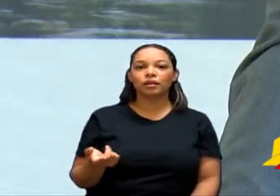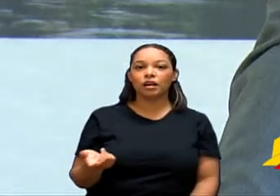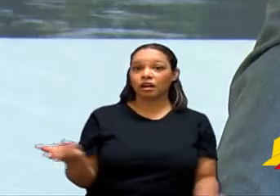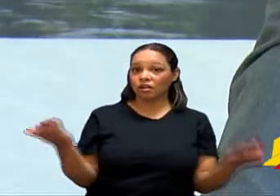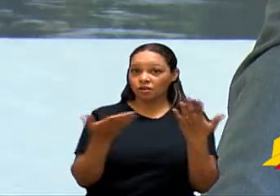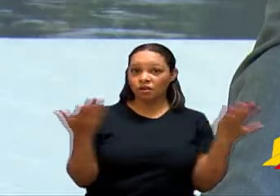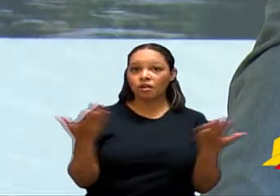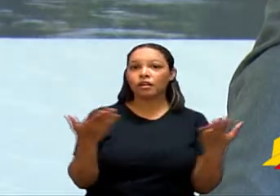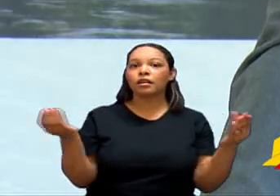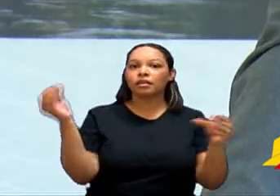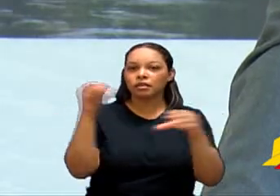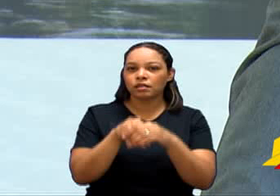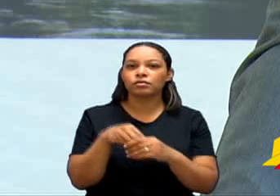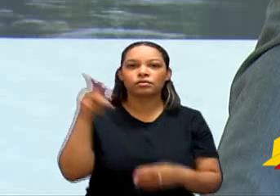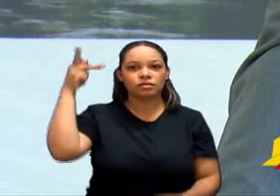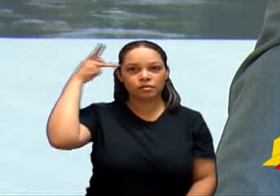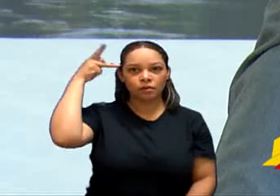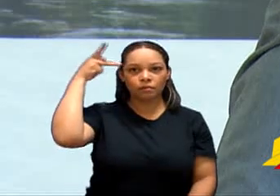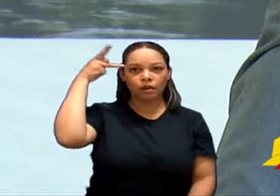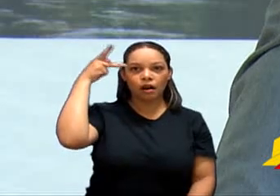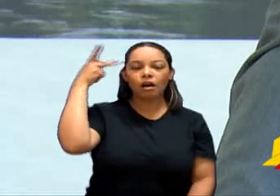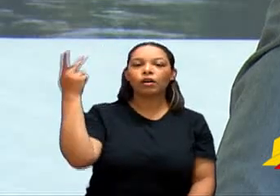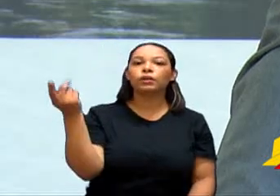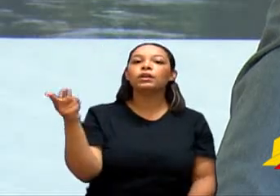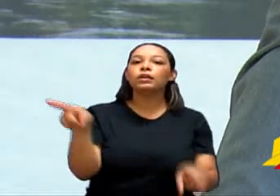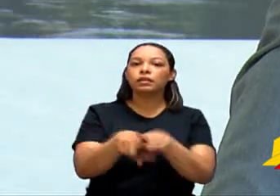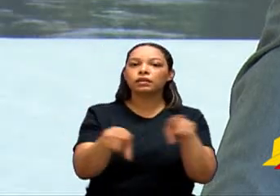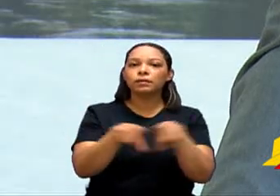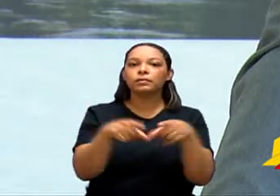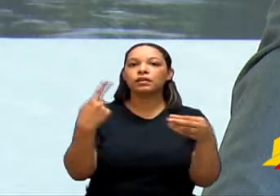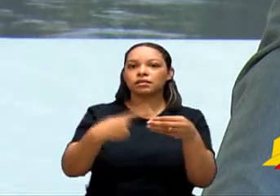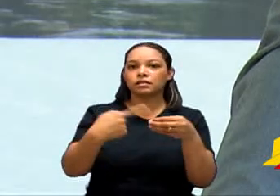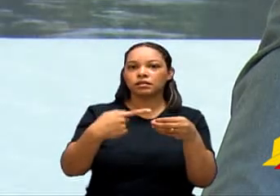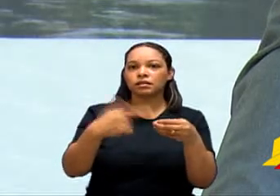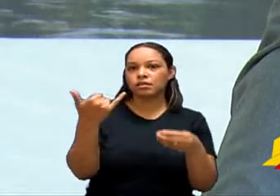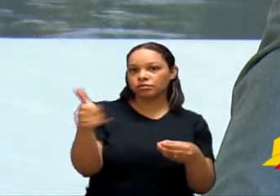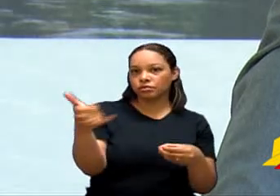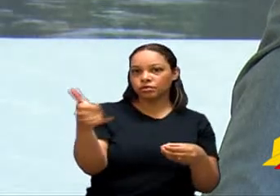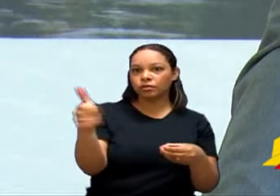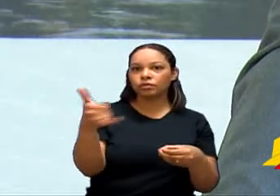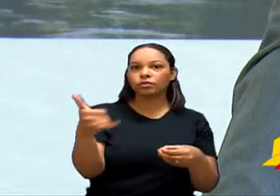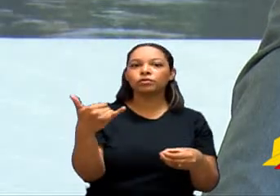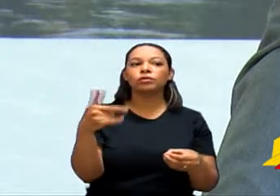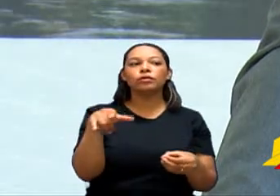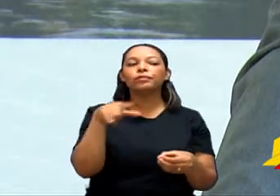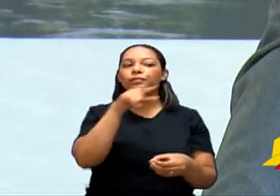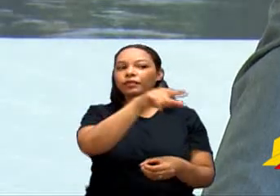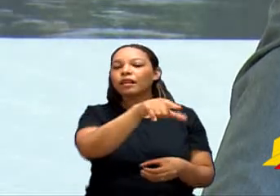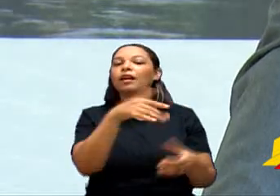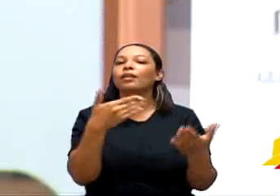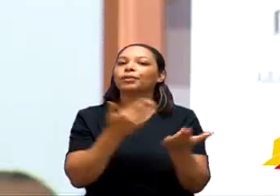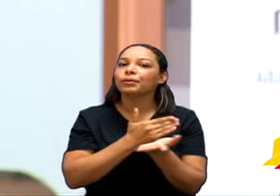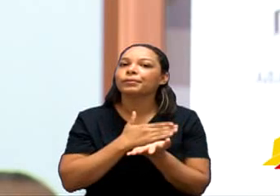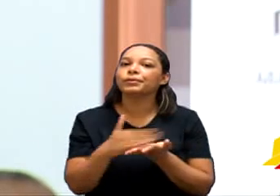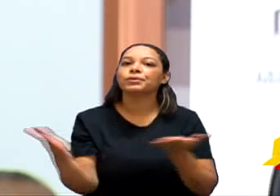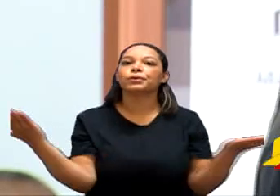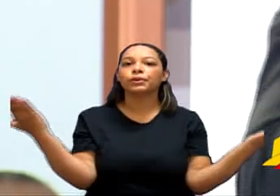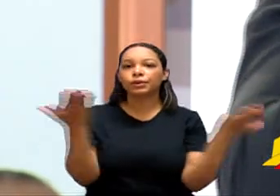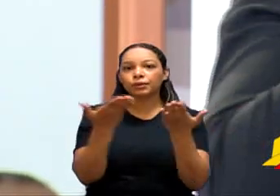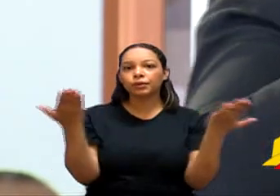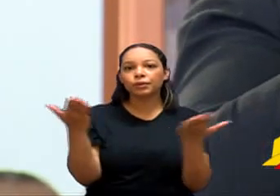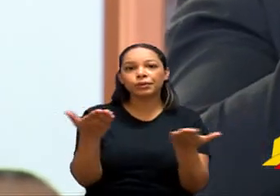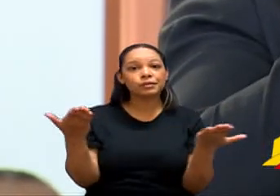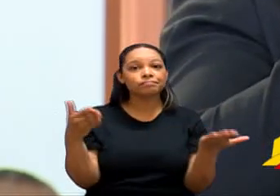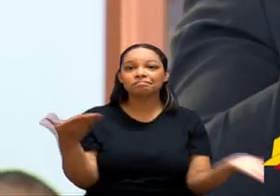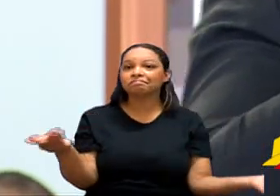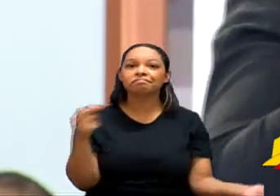e aqui próximo também. Em Itu também foi assim, vereador. Em Itu foi assim também. E a gente, João, agradece... Ali porque na Cidade